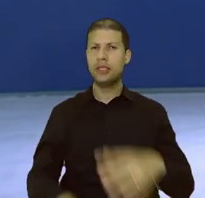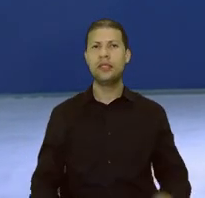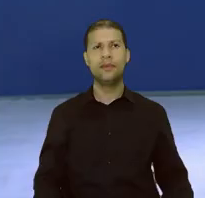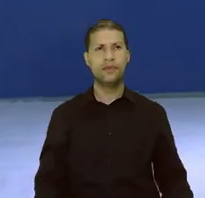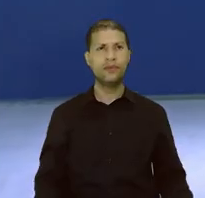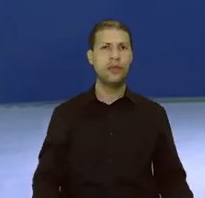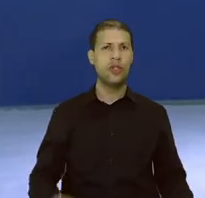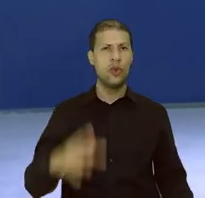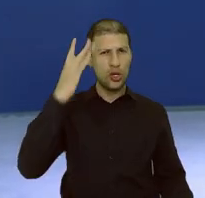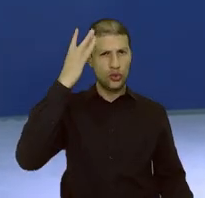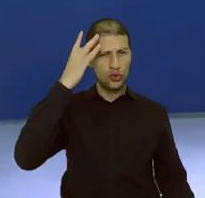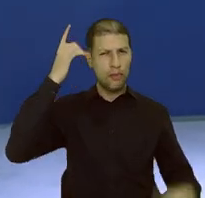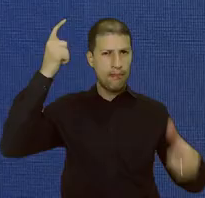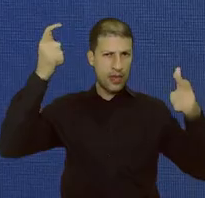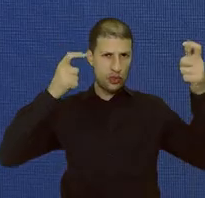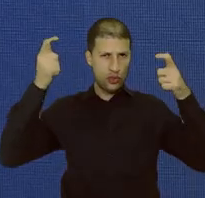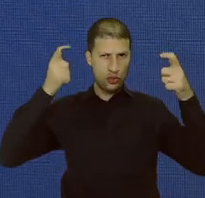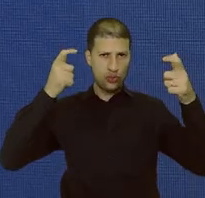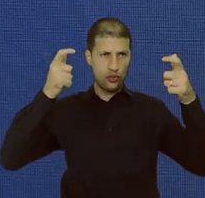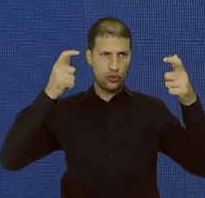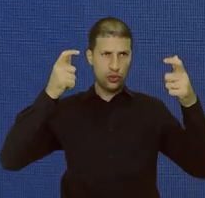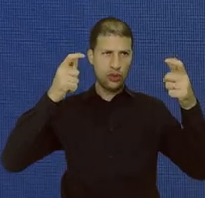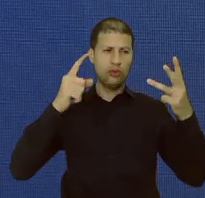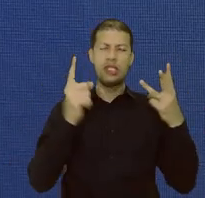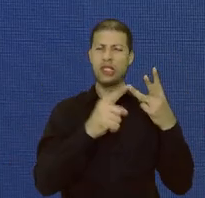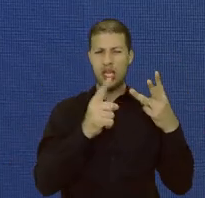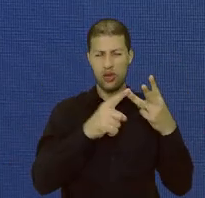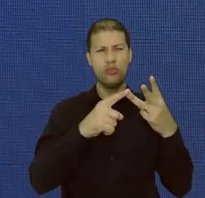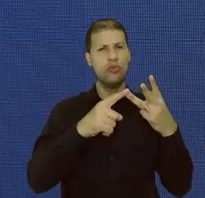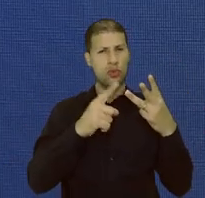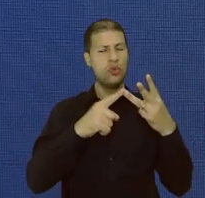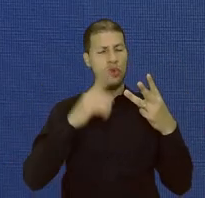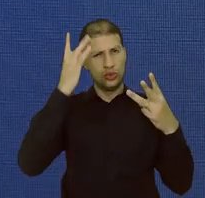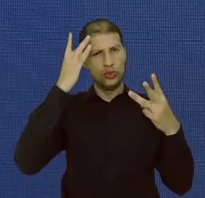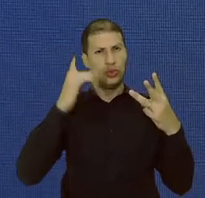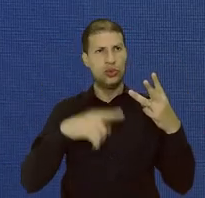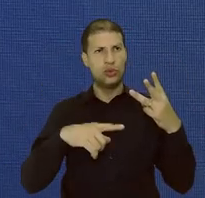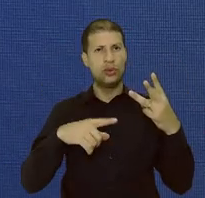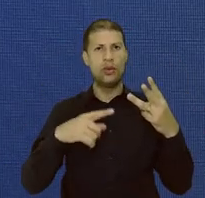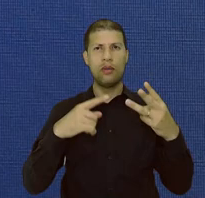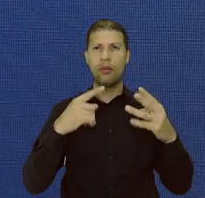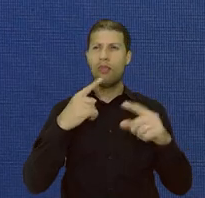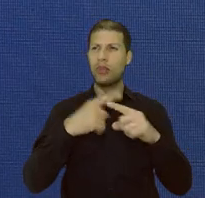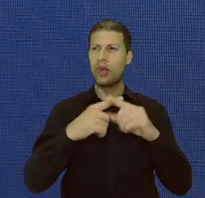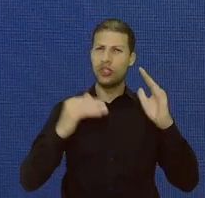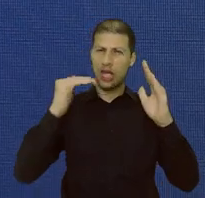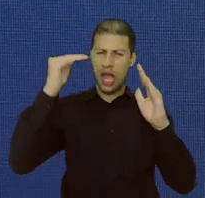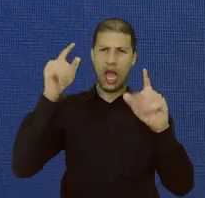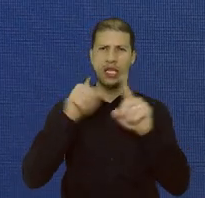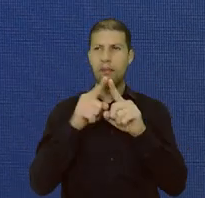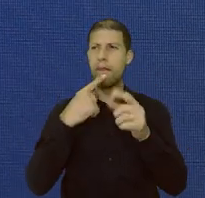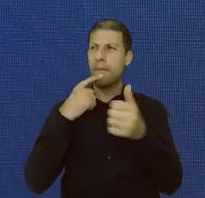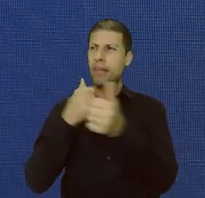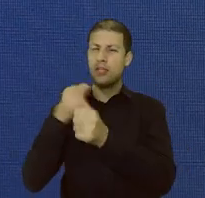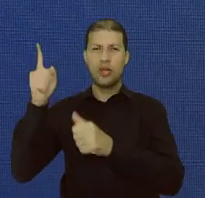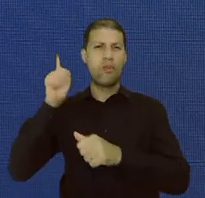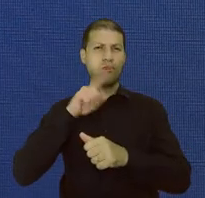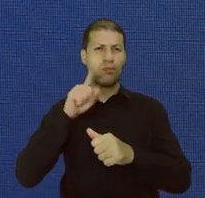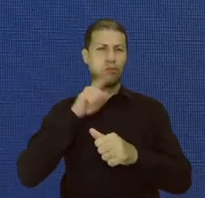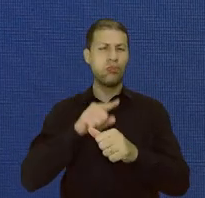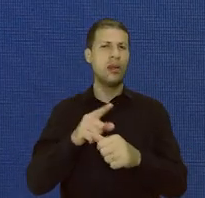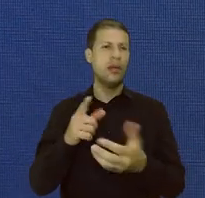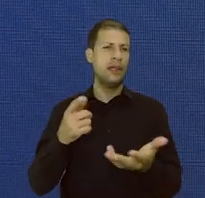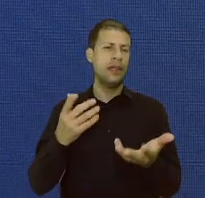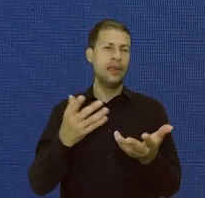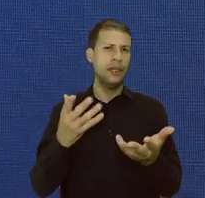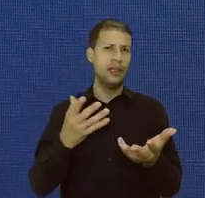acho que o México é provavelmente o terceiro aí até também pela escala e a proximidade com os Estados Unidos terminou gerando uma série de